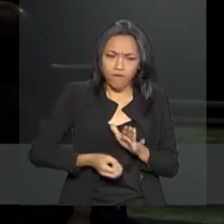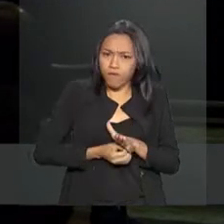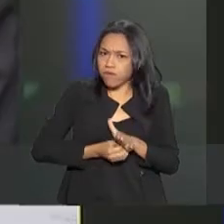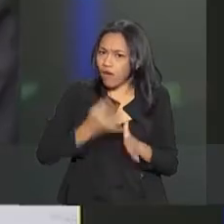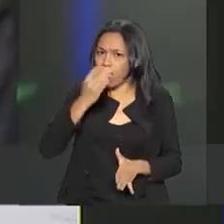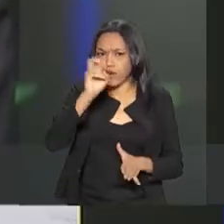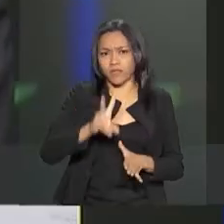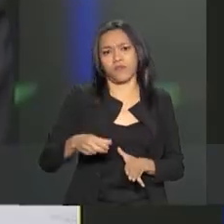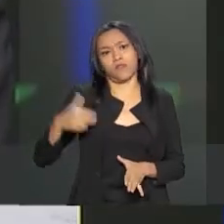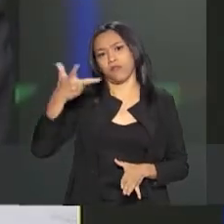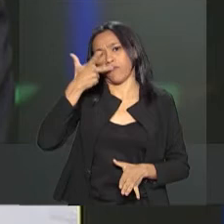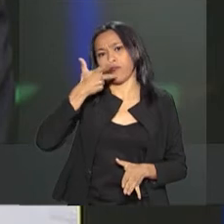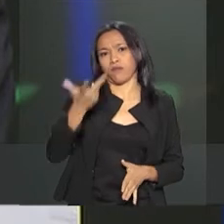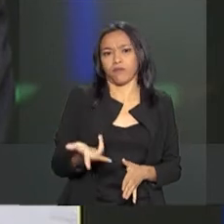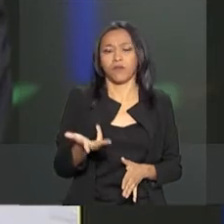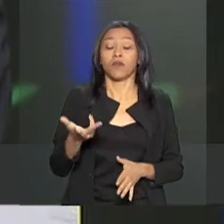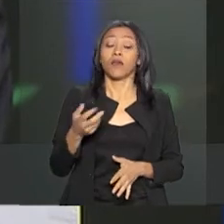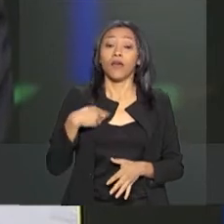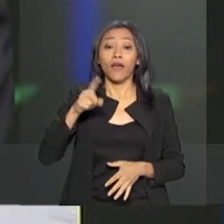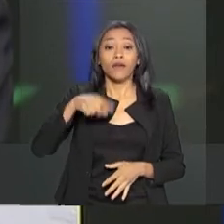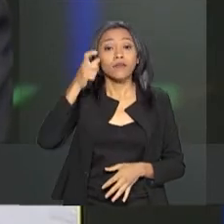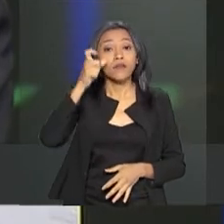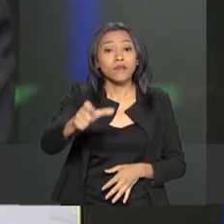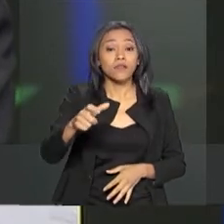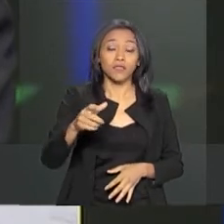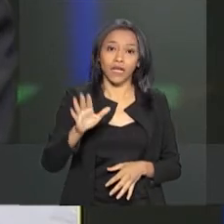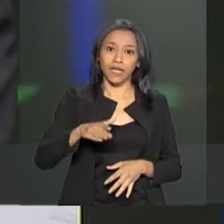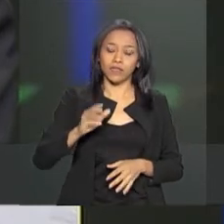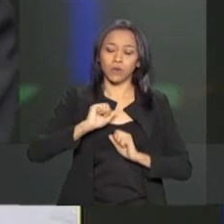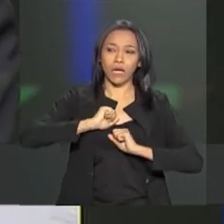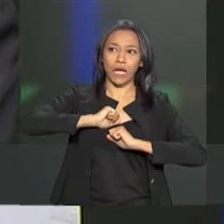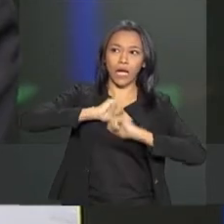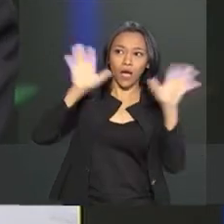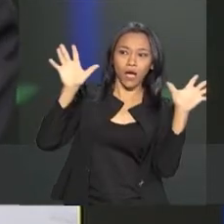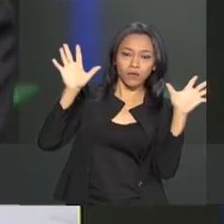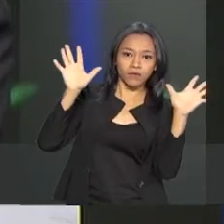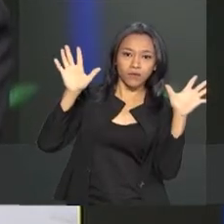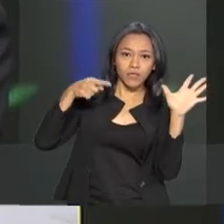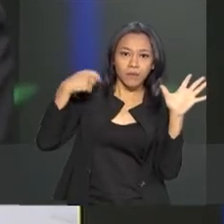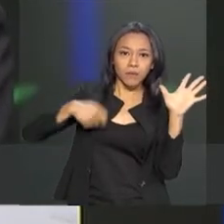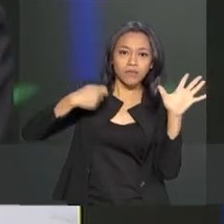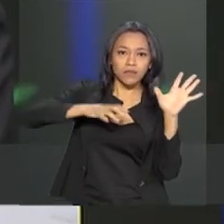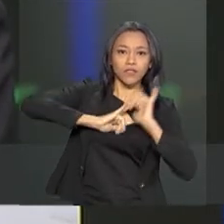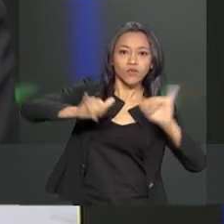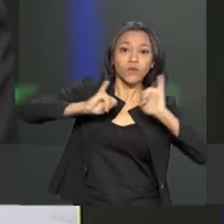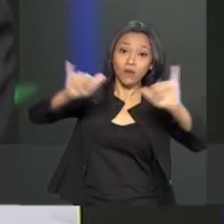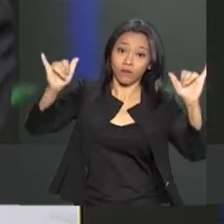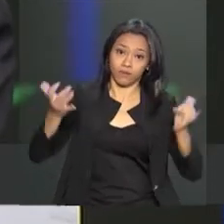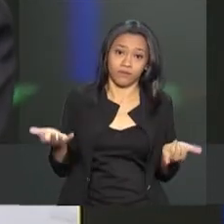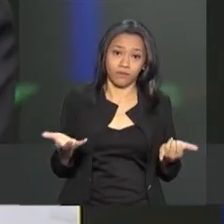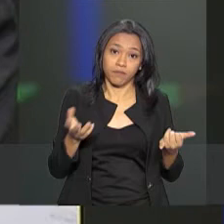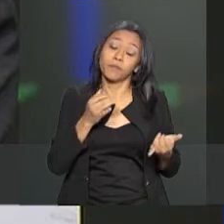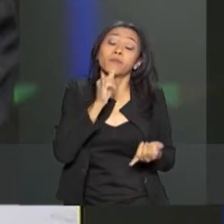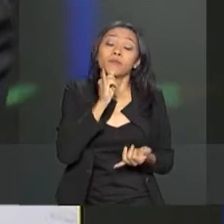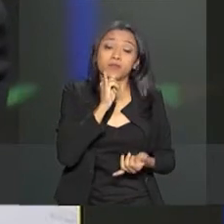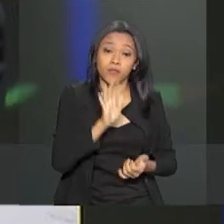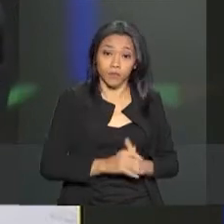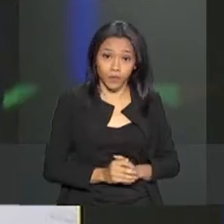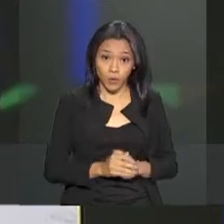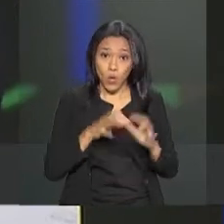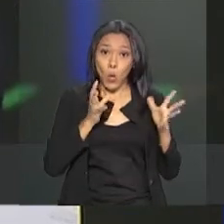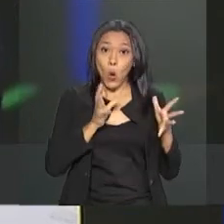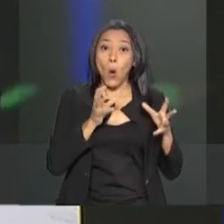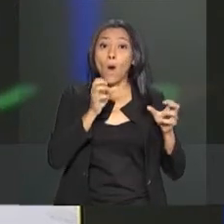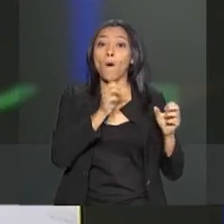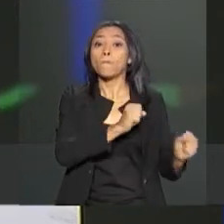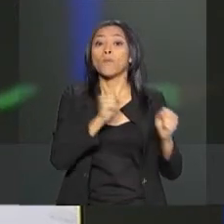não é? É interessante como muitas vezes o óbvio tem que ser mencionado. Por exemplo, um poder não